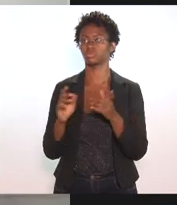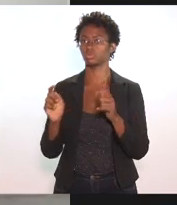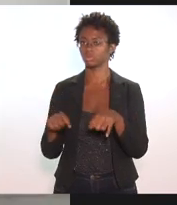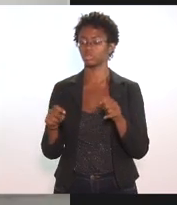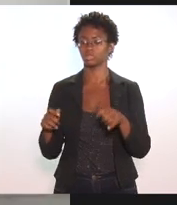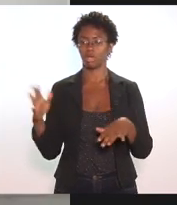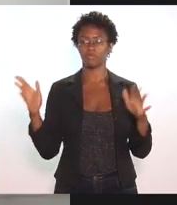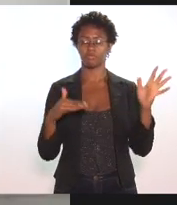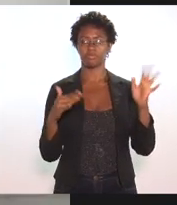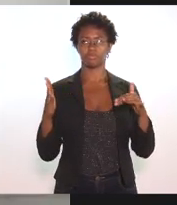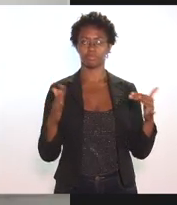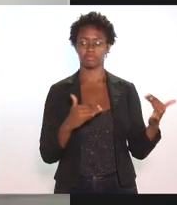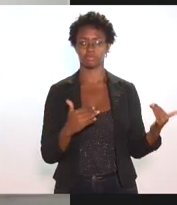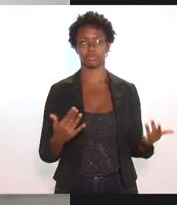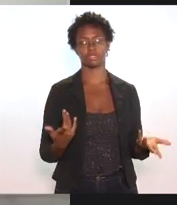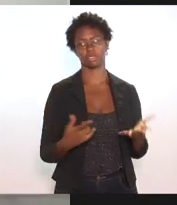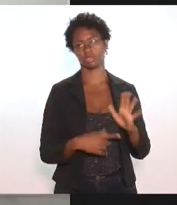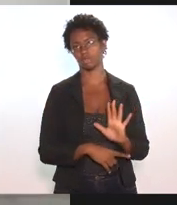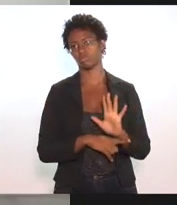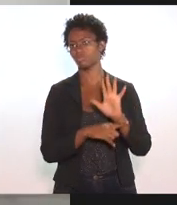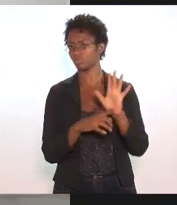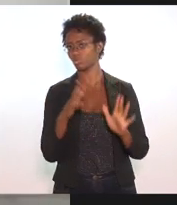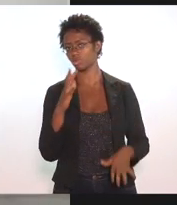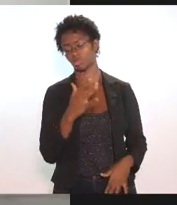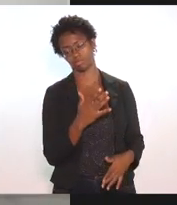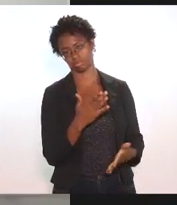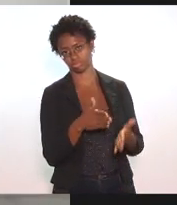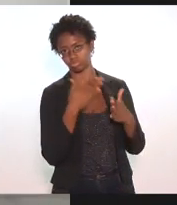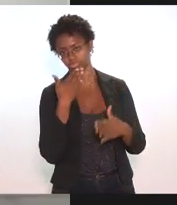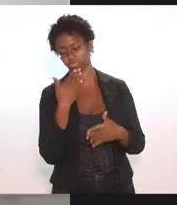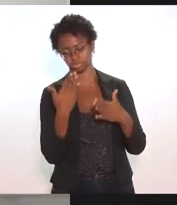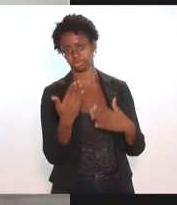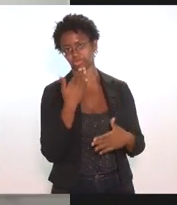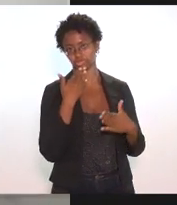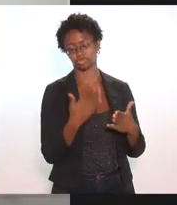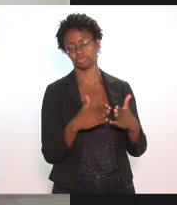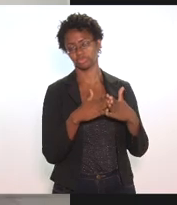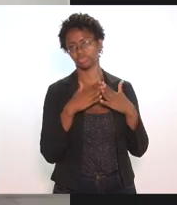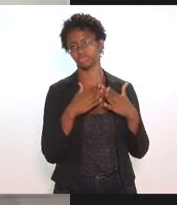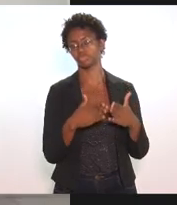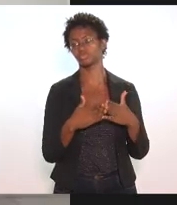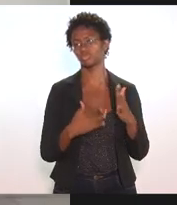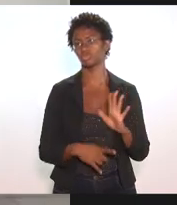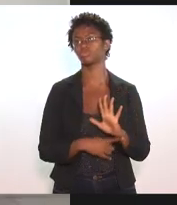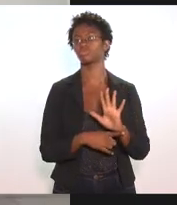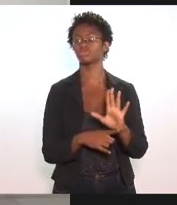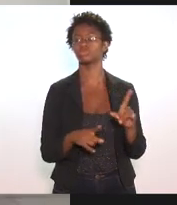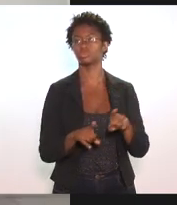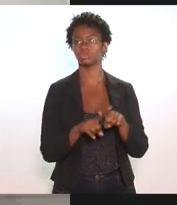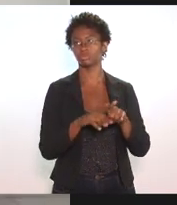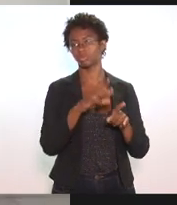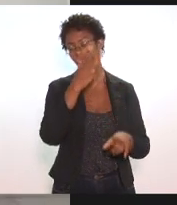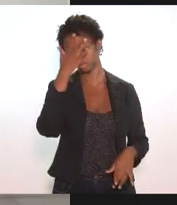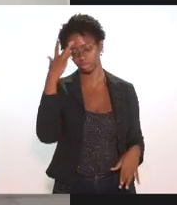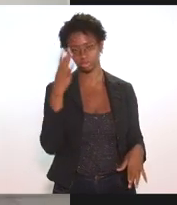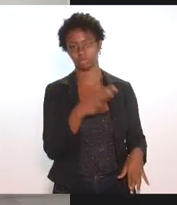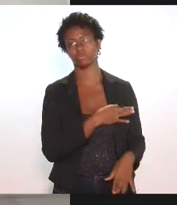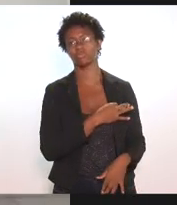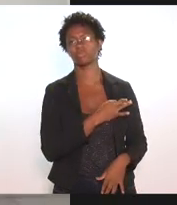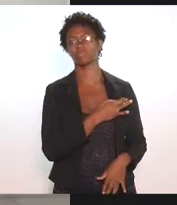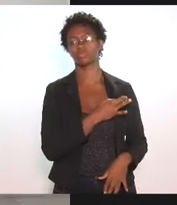vir ao nosso socorro, pedindo, né, para grupos de pessoas que são voluntárias para